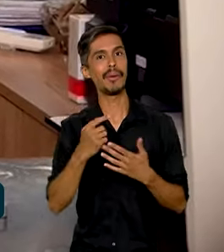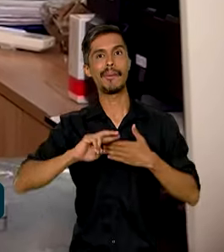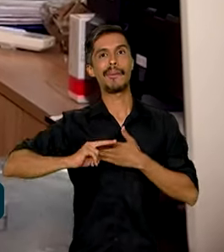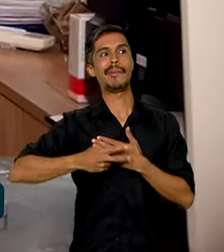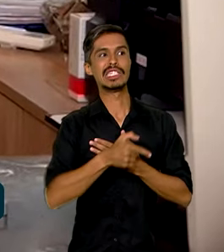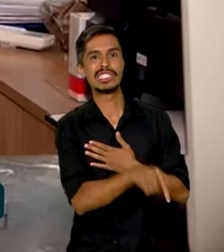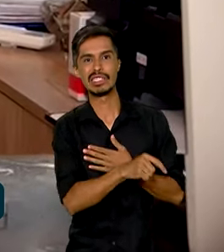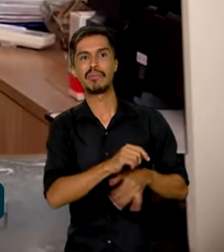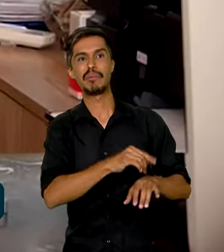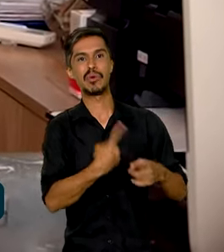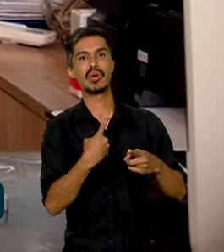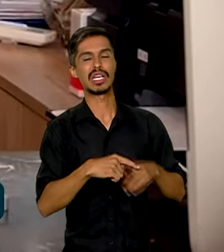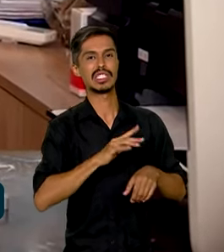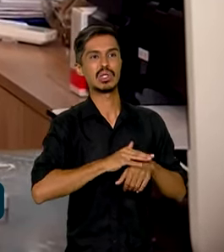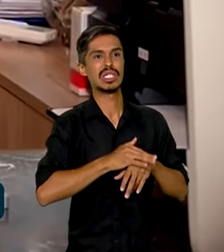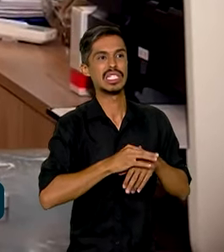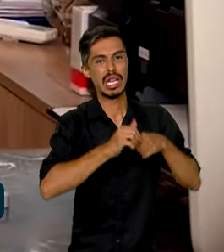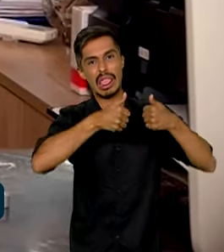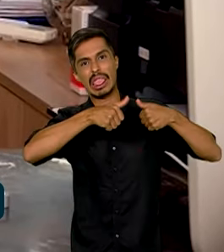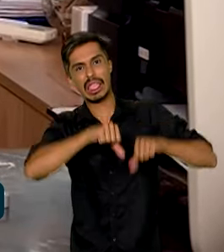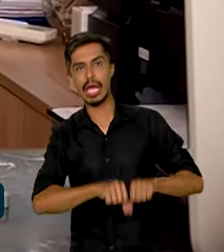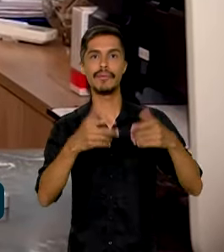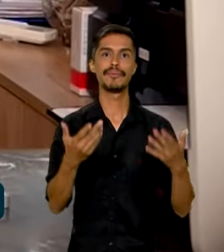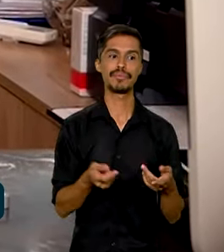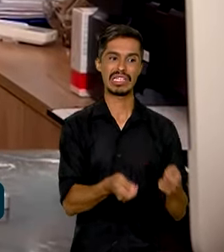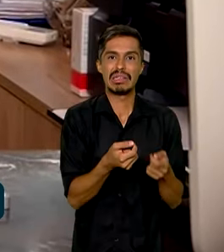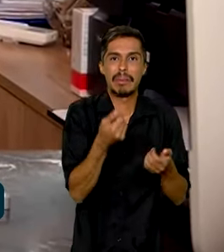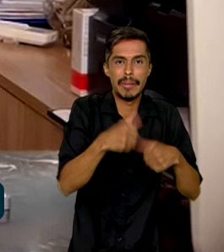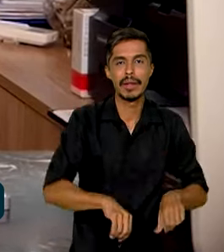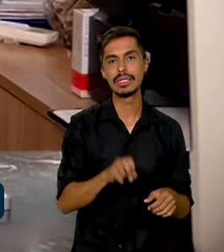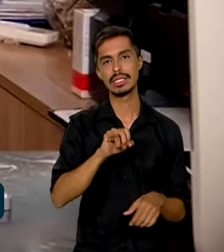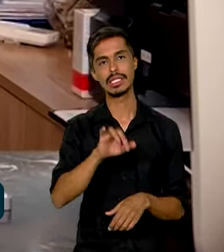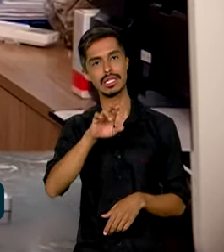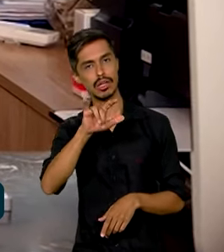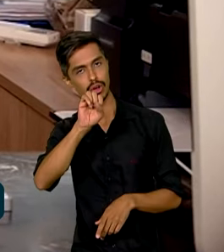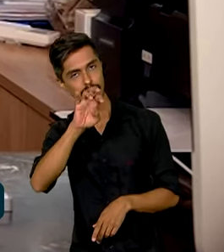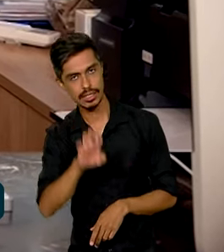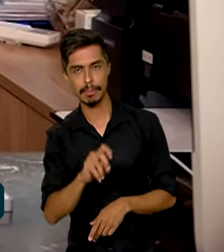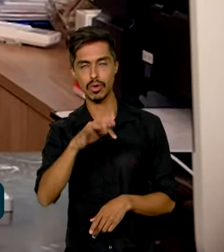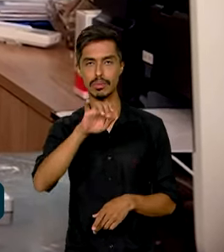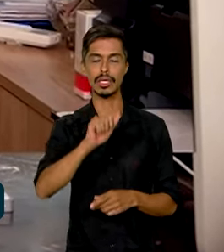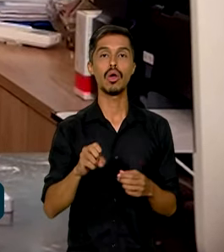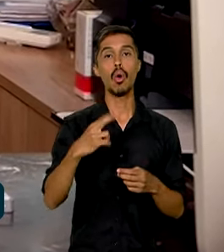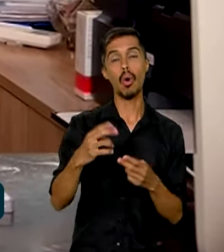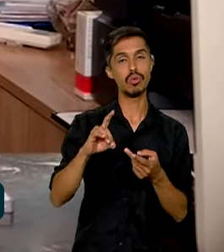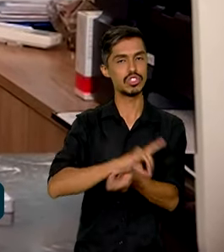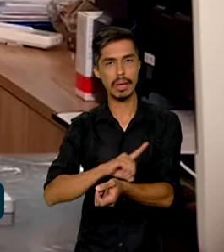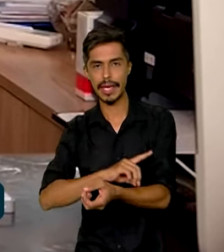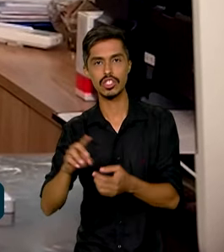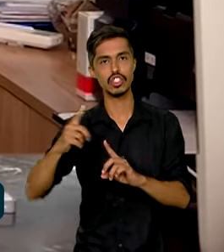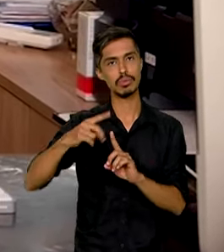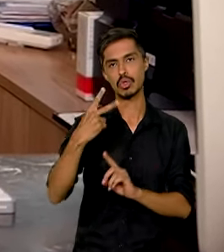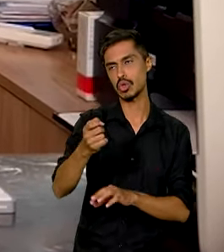complicações advindas do do descontrole dessa doença seja ela esclerose múltipla seja ela o Diabetes médico Tipo dois ou qualquer outro